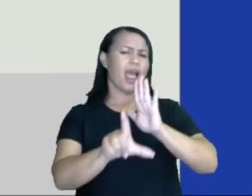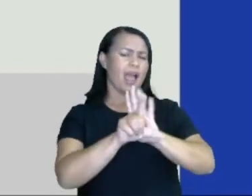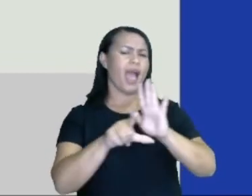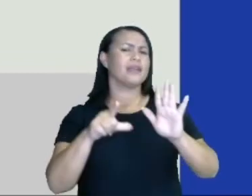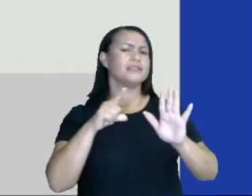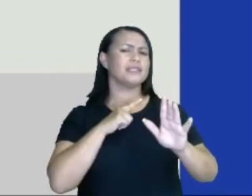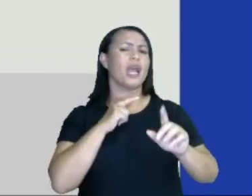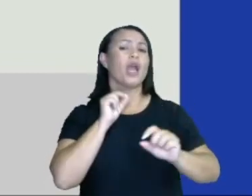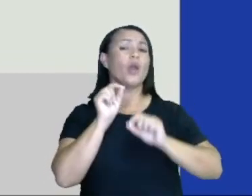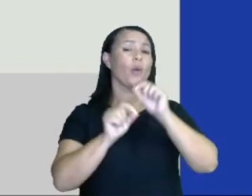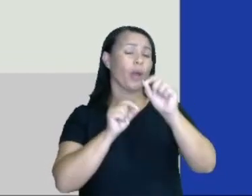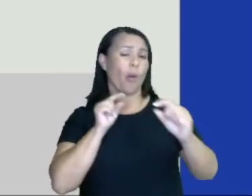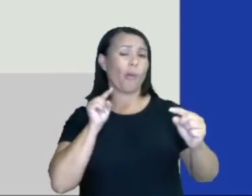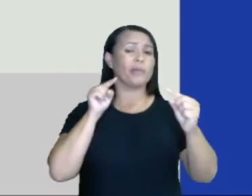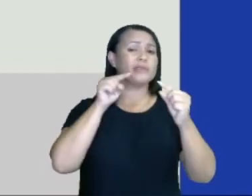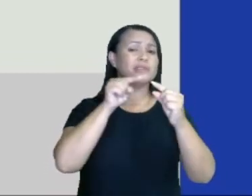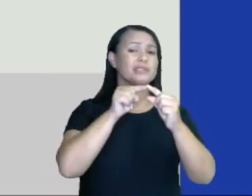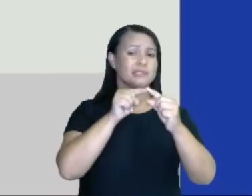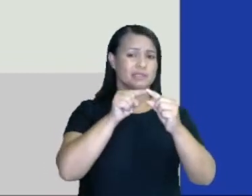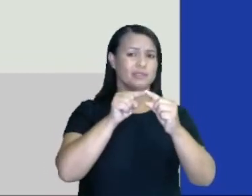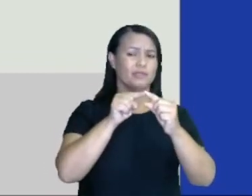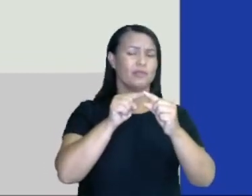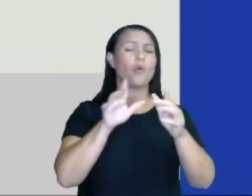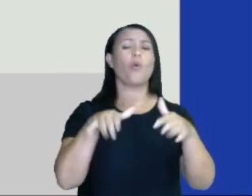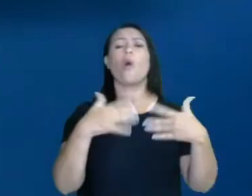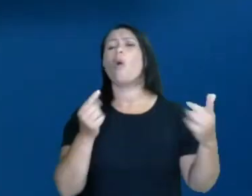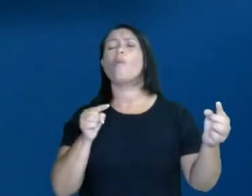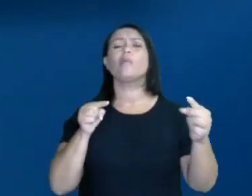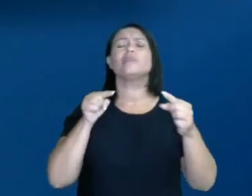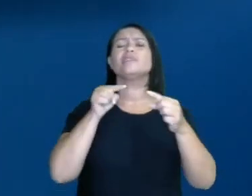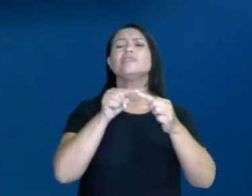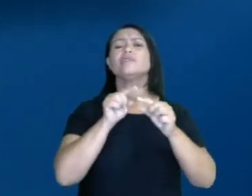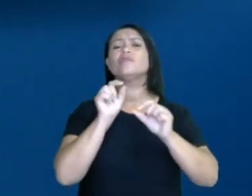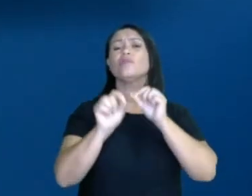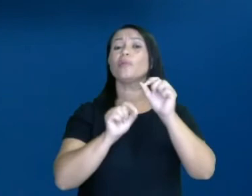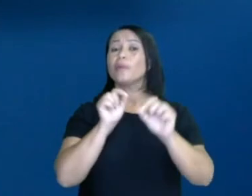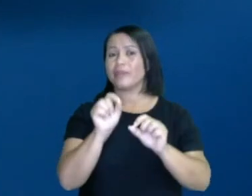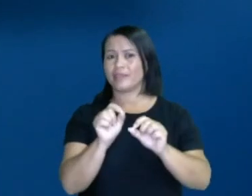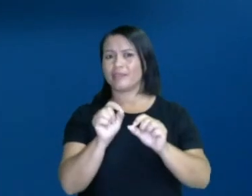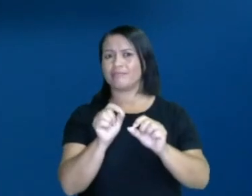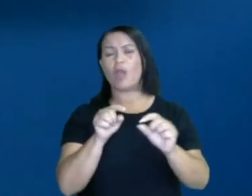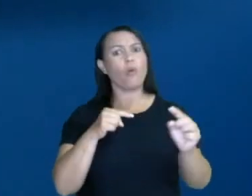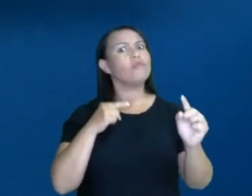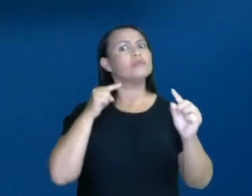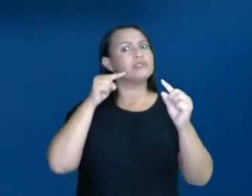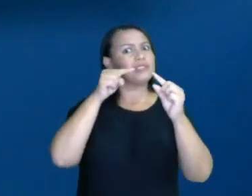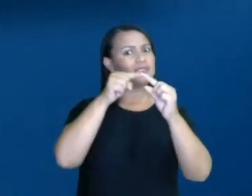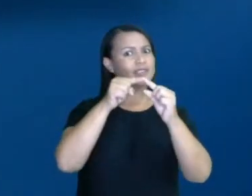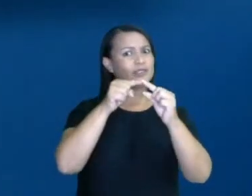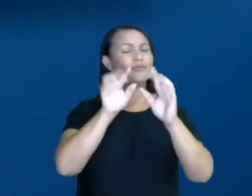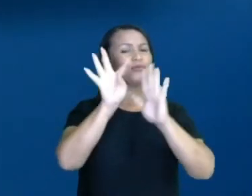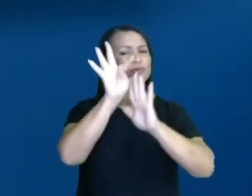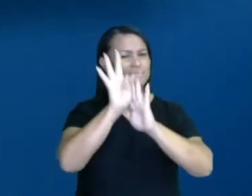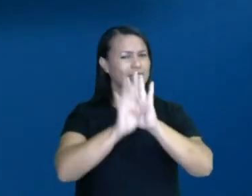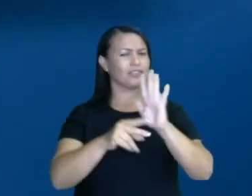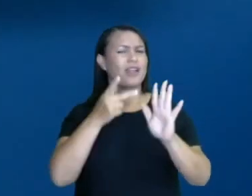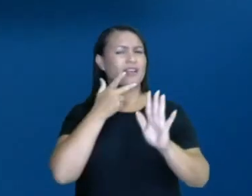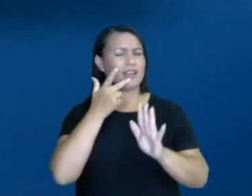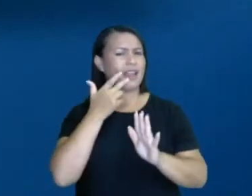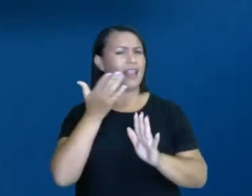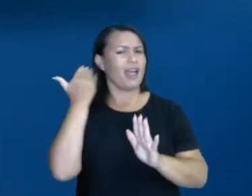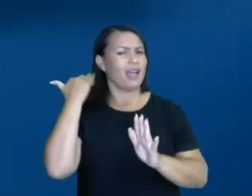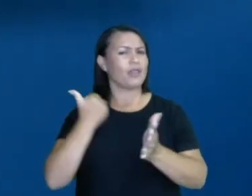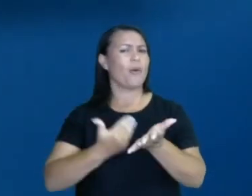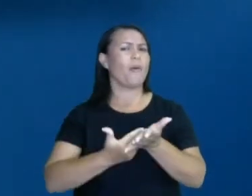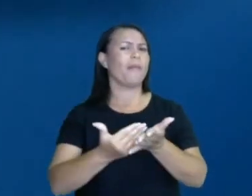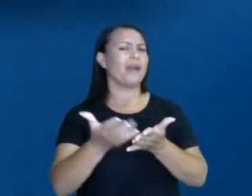a finalidade. A finalidade se refere a quê? Se refere ao objetivo do texto. Ou seja, lembra que eu falei no início